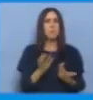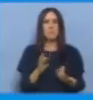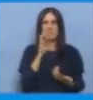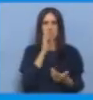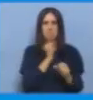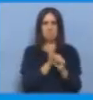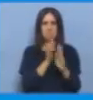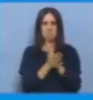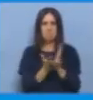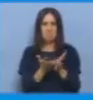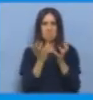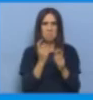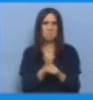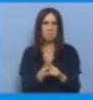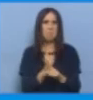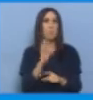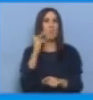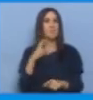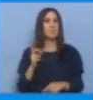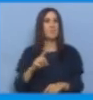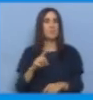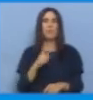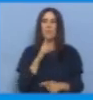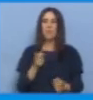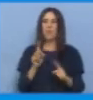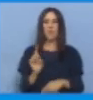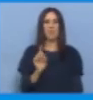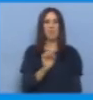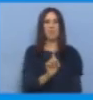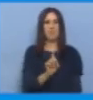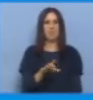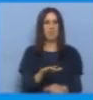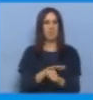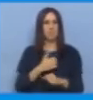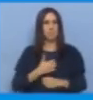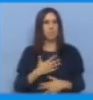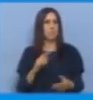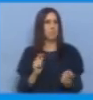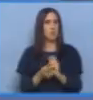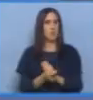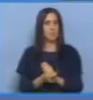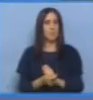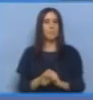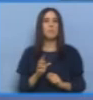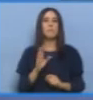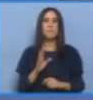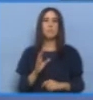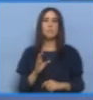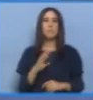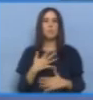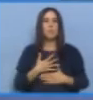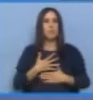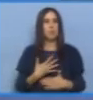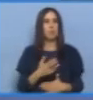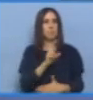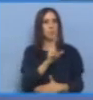aquele emprego ainda. Não é? Porque muitas vezes acontece, as pessoas voltam e mudam de área profissional. Mas já vem o voluntariado